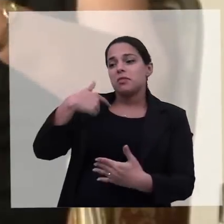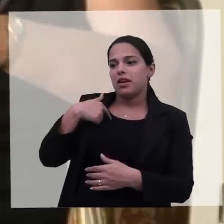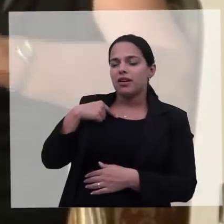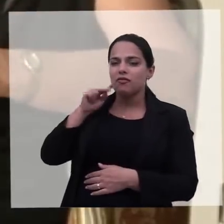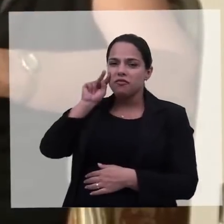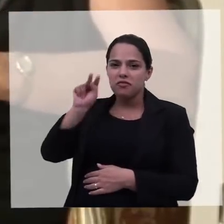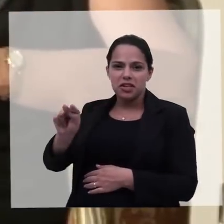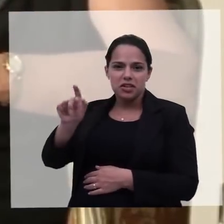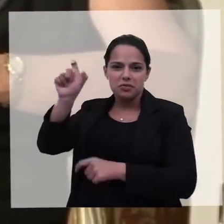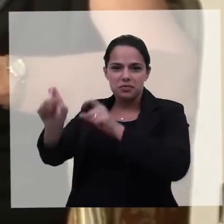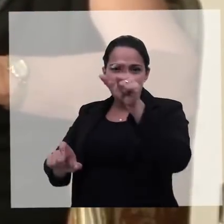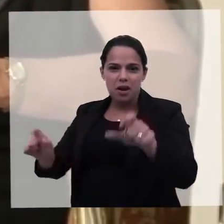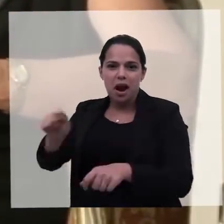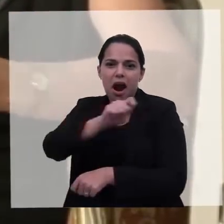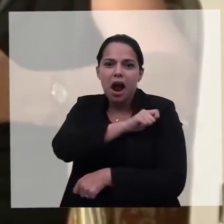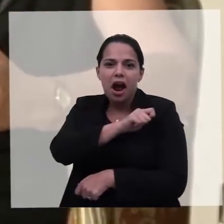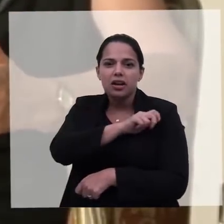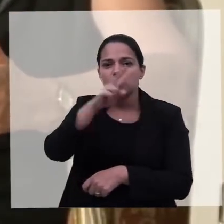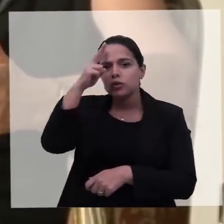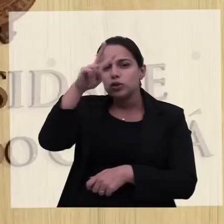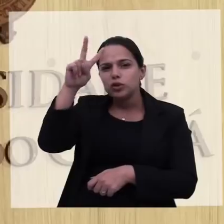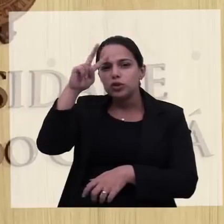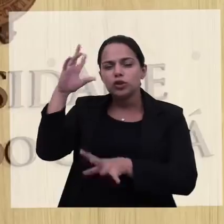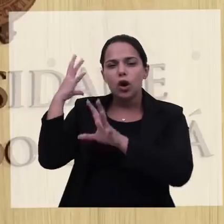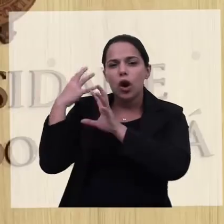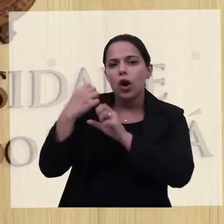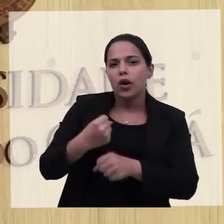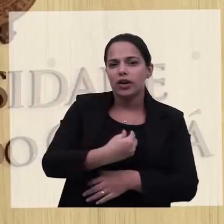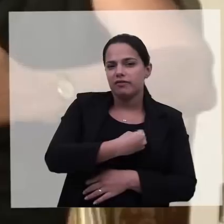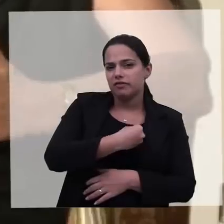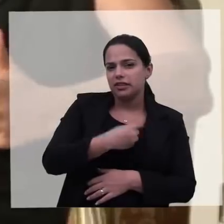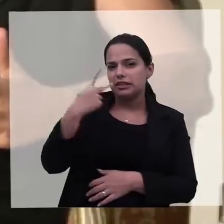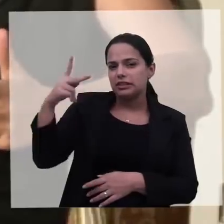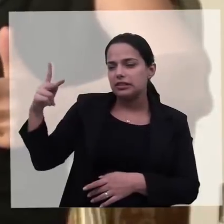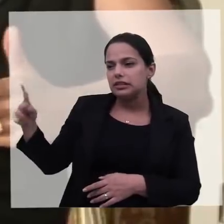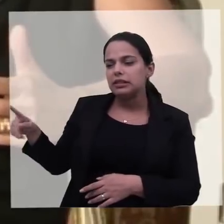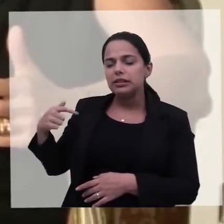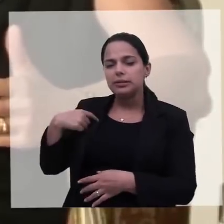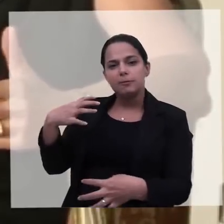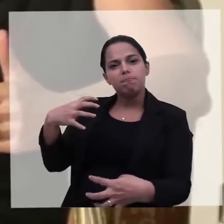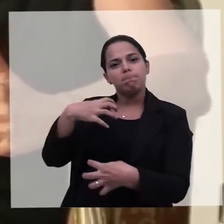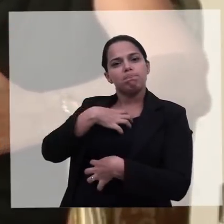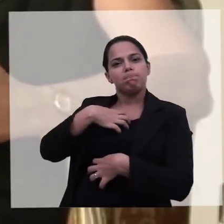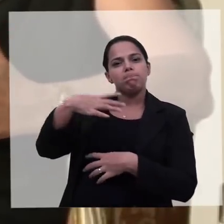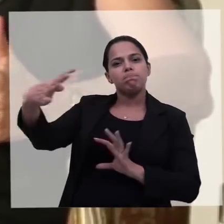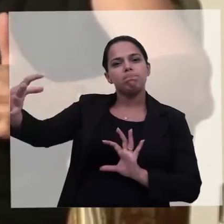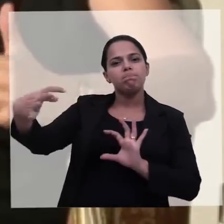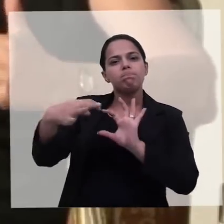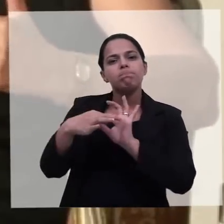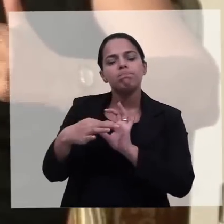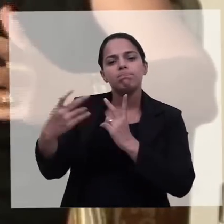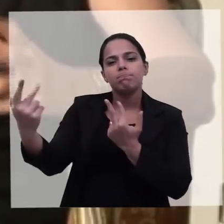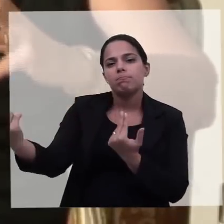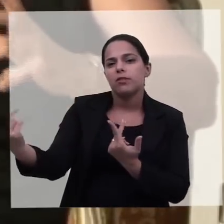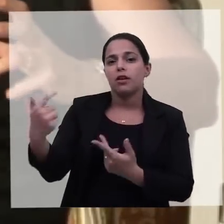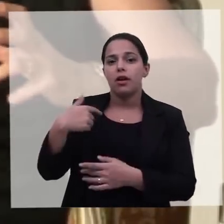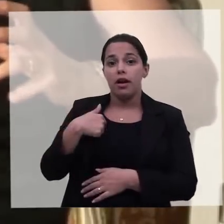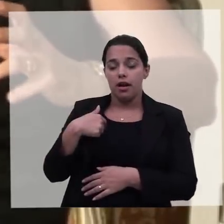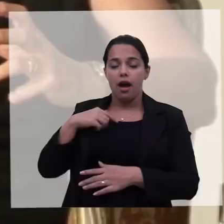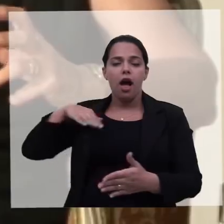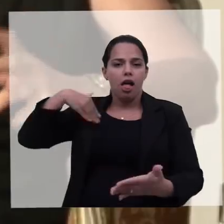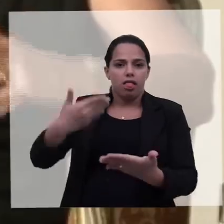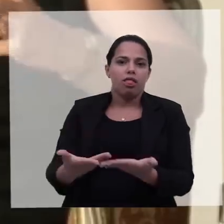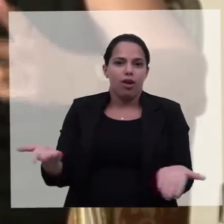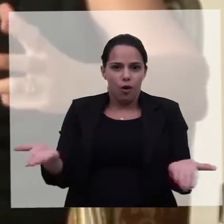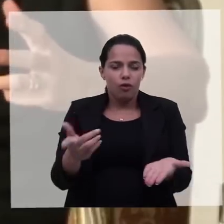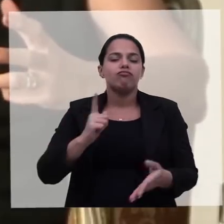eu me identifico com cada menino daqueles, né? Pela história deles. Então eu achei essa